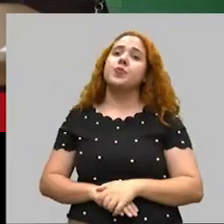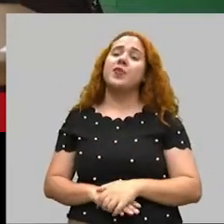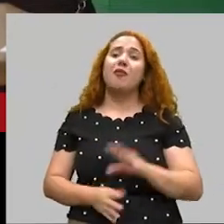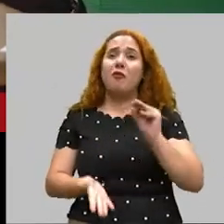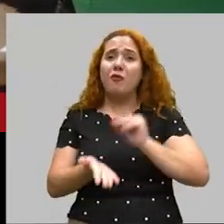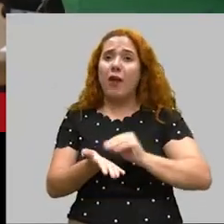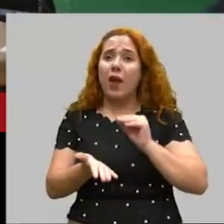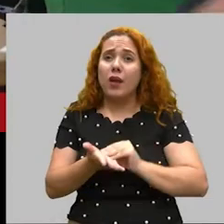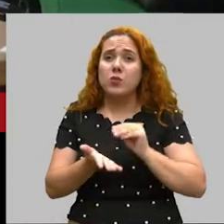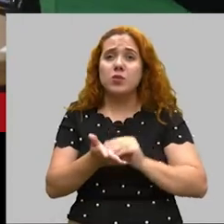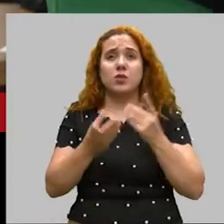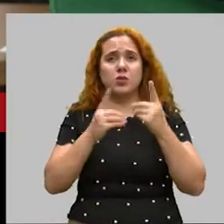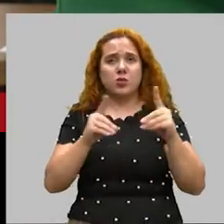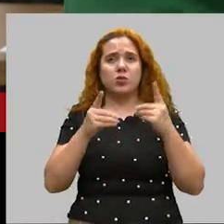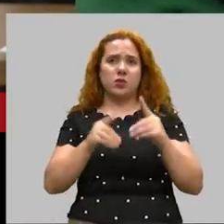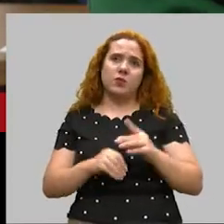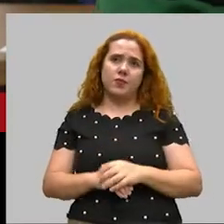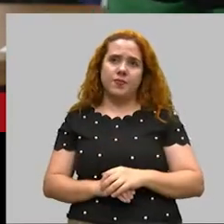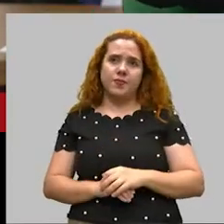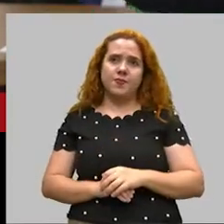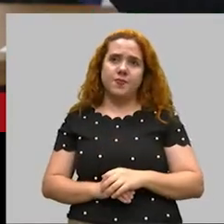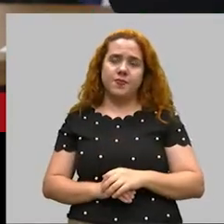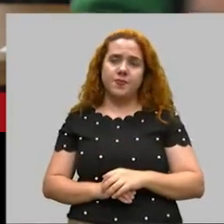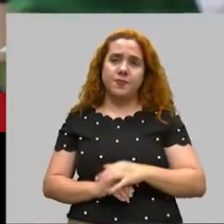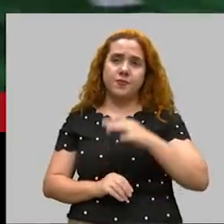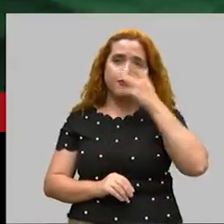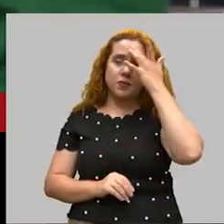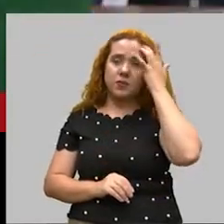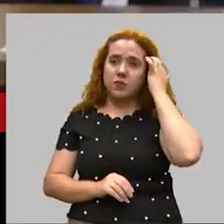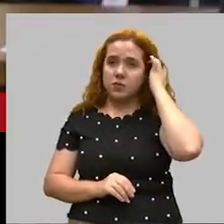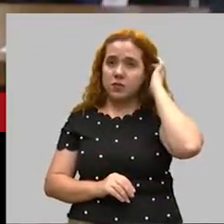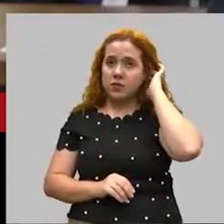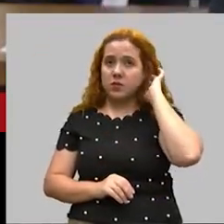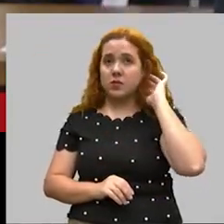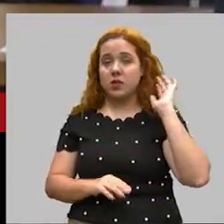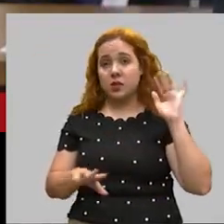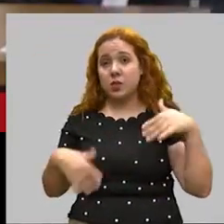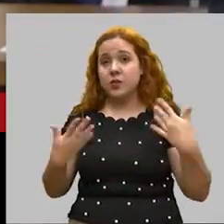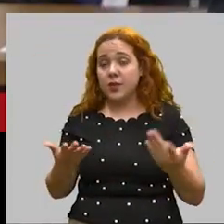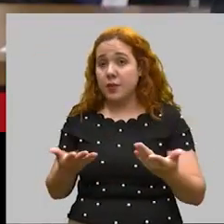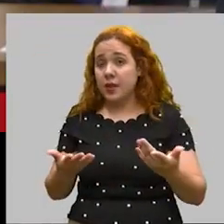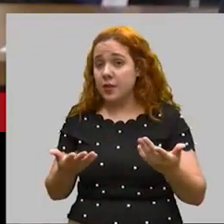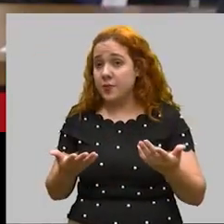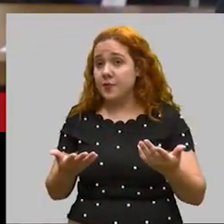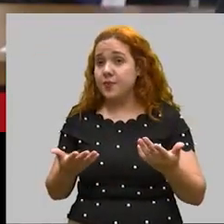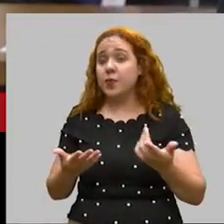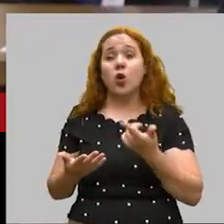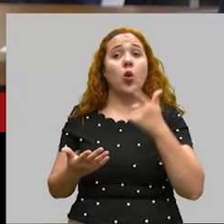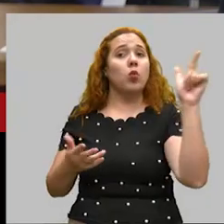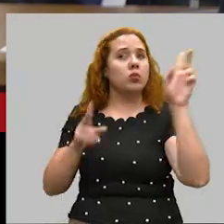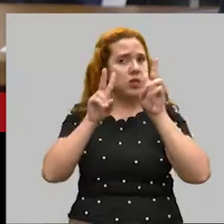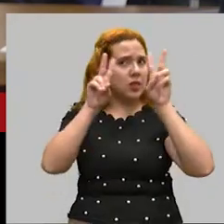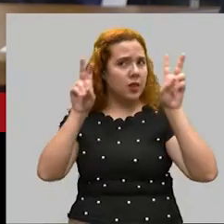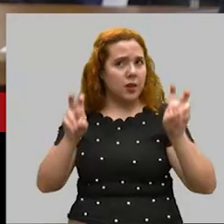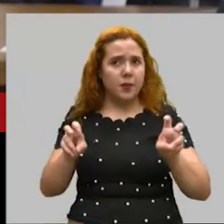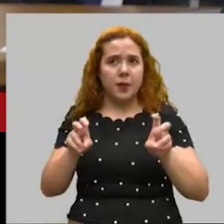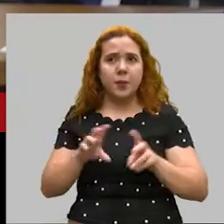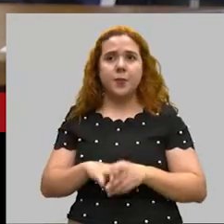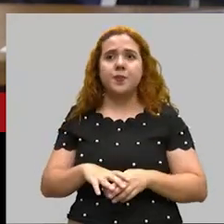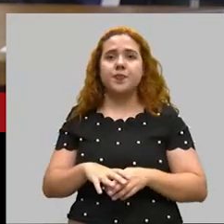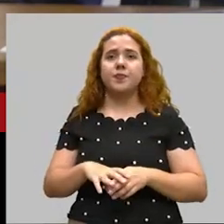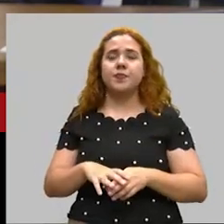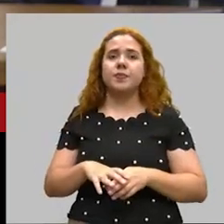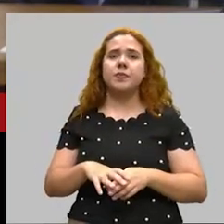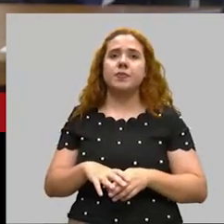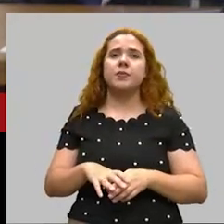essa discussão também tá eh em relação outra coisa assim em relação às efas que